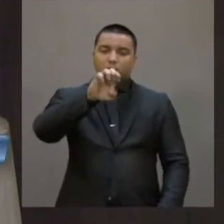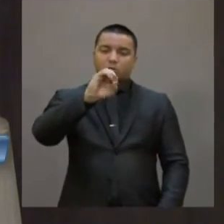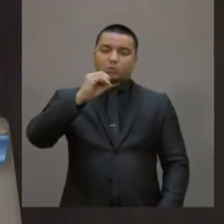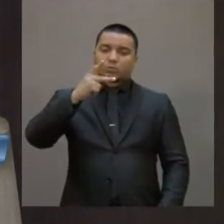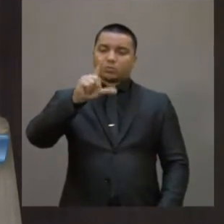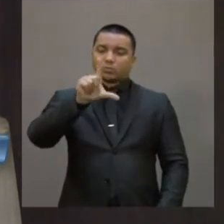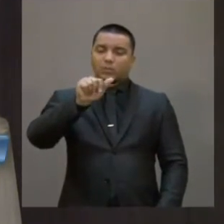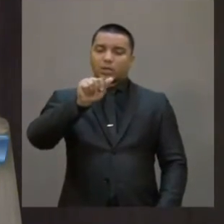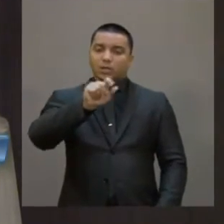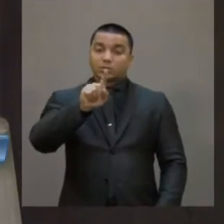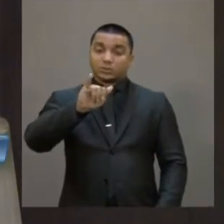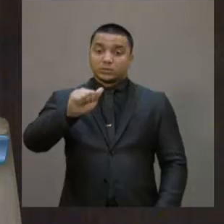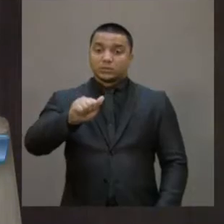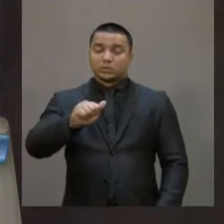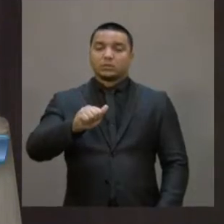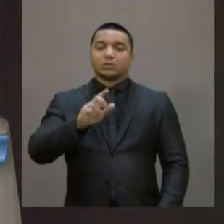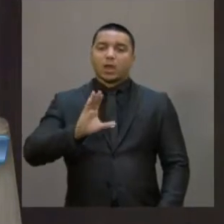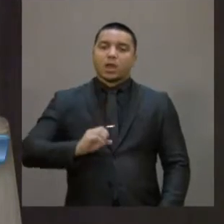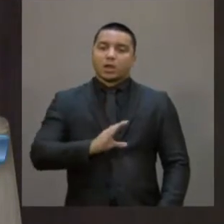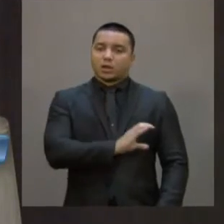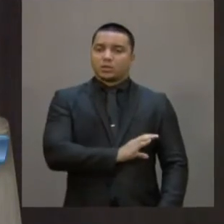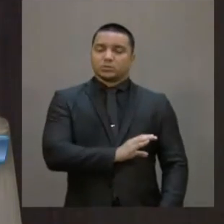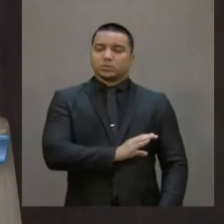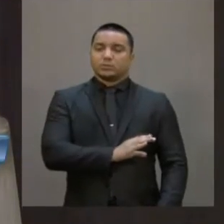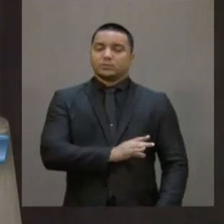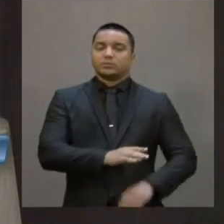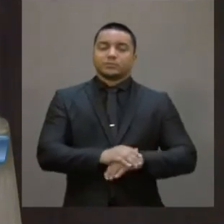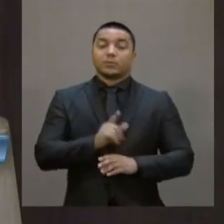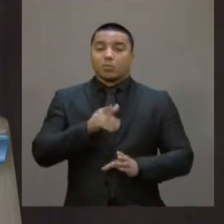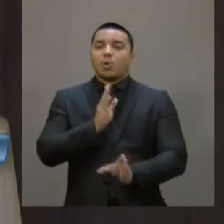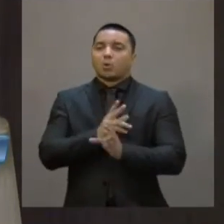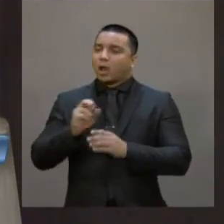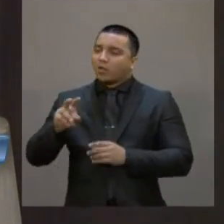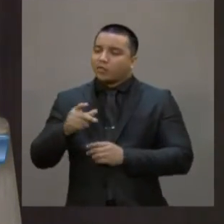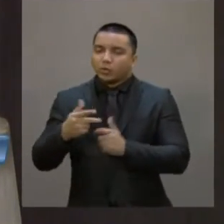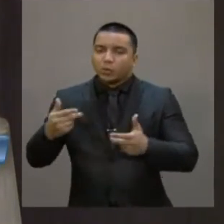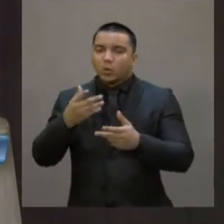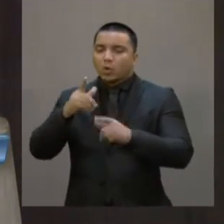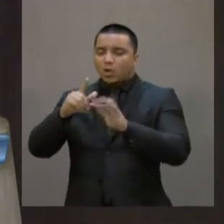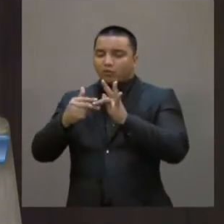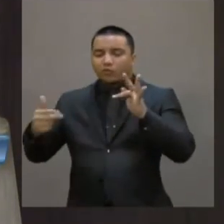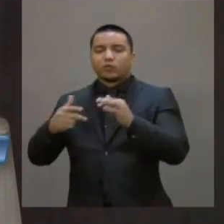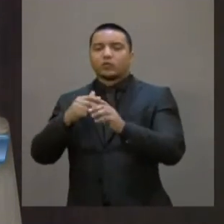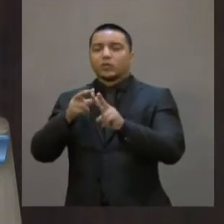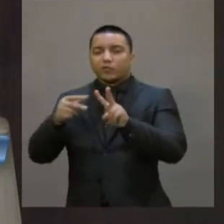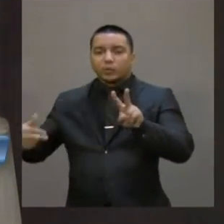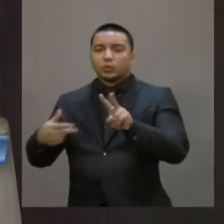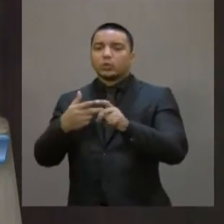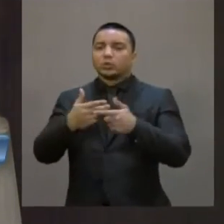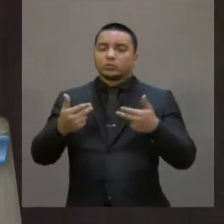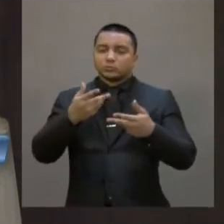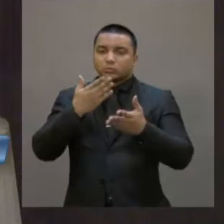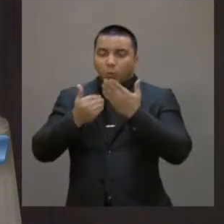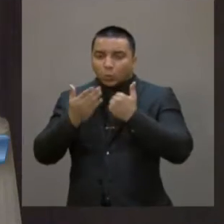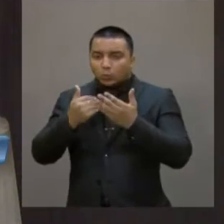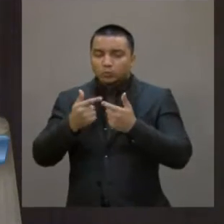que todos nós tememos, essa tão terrível doença que, lamentavelmente, todos nós já vivemos